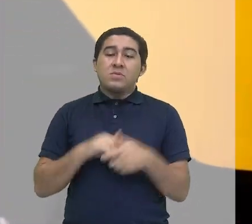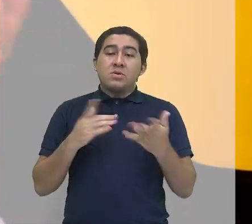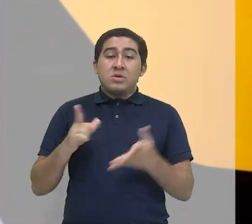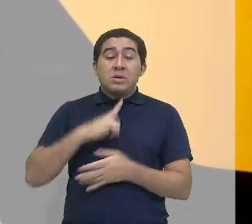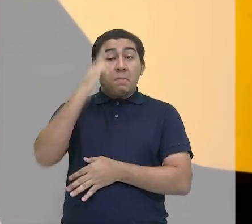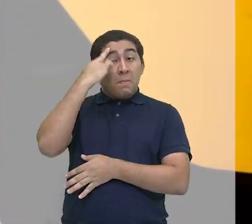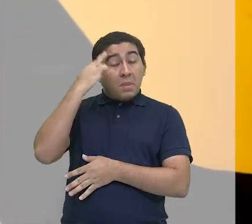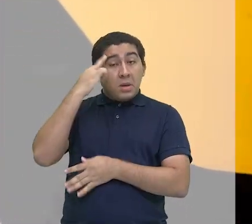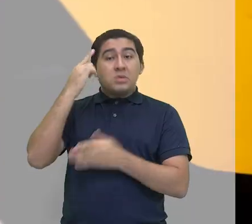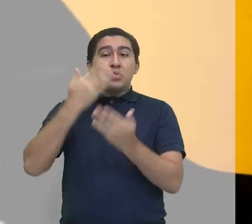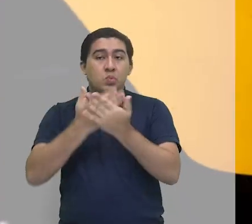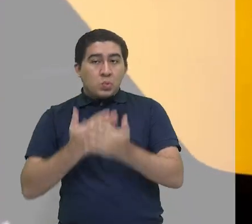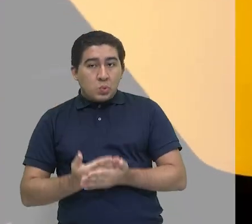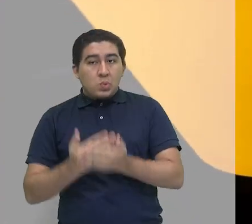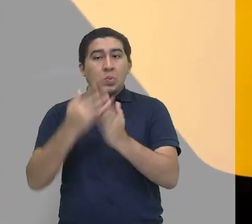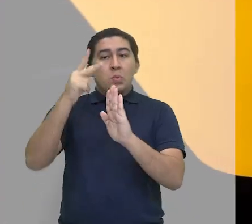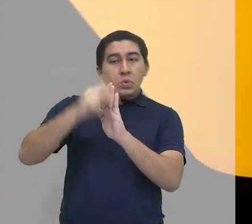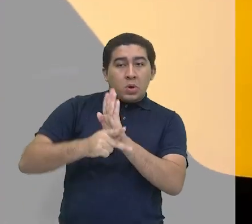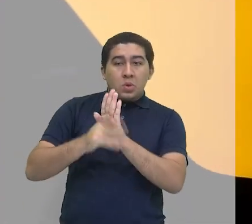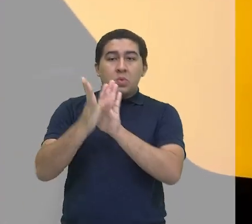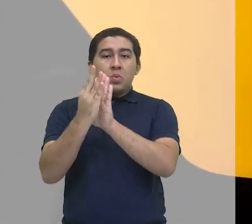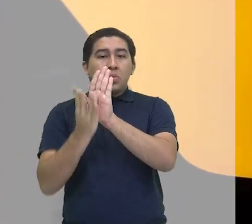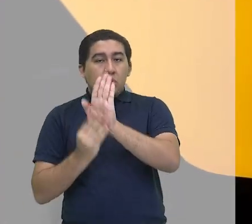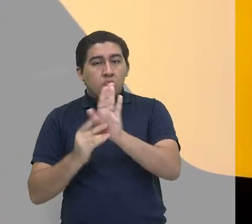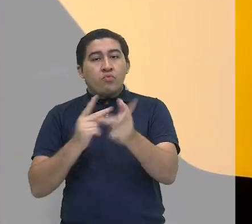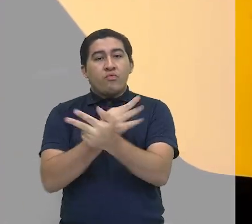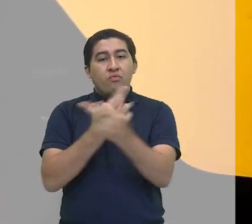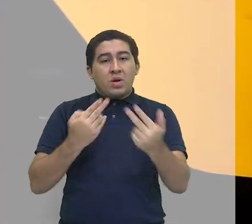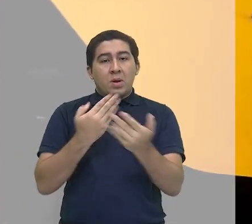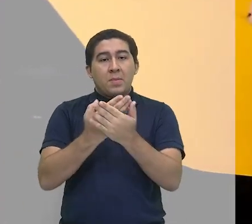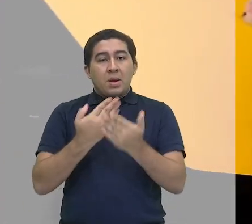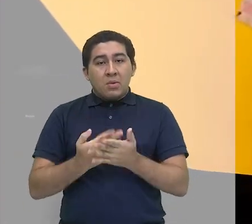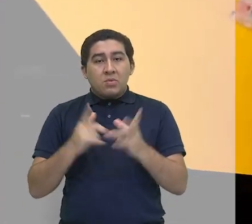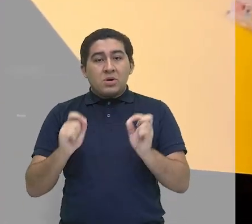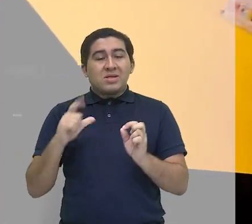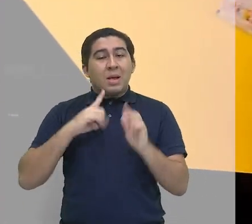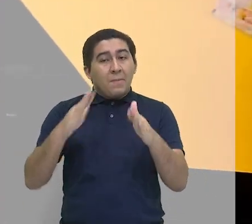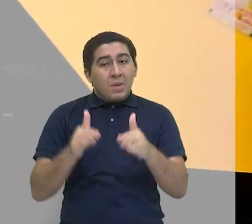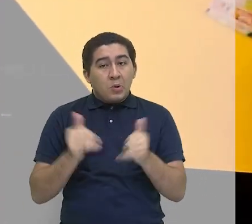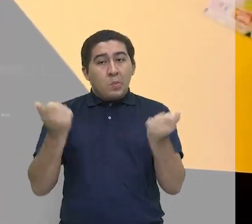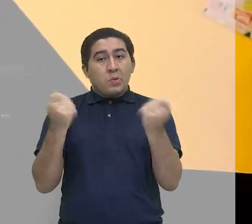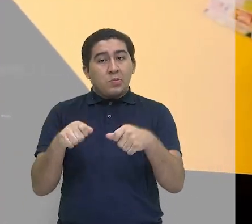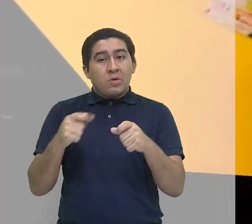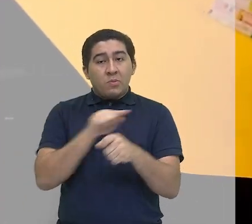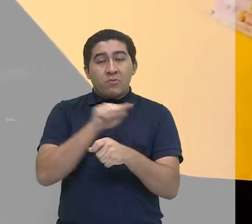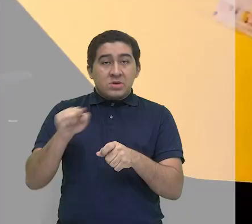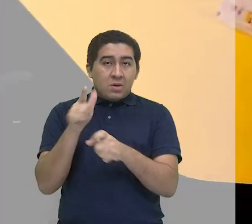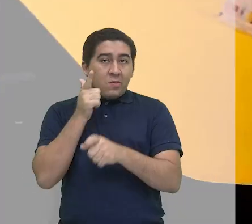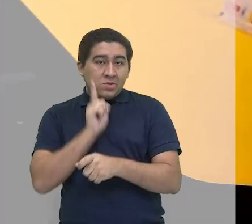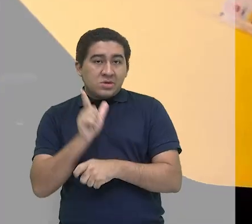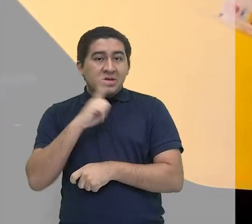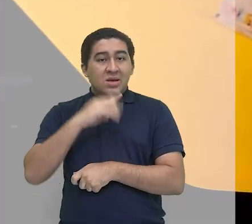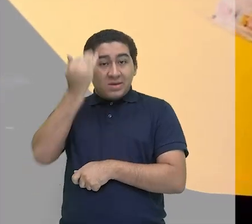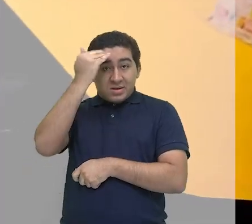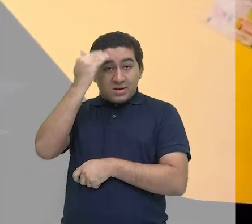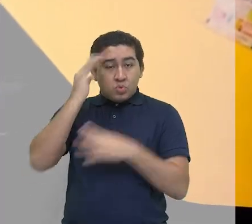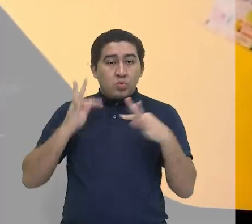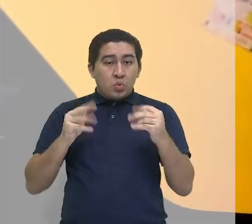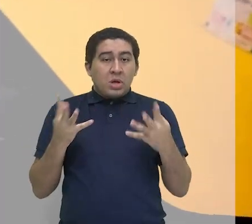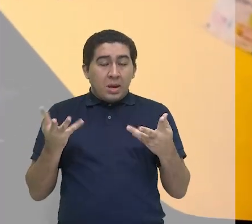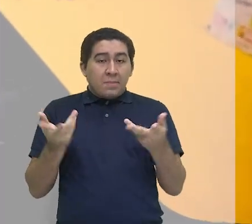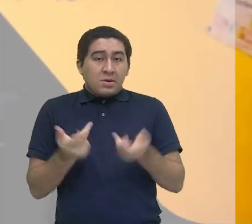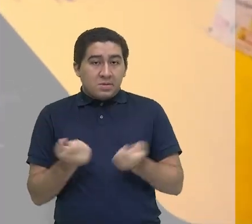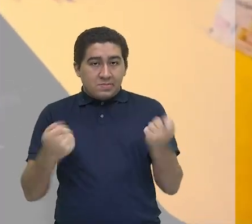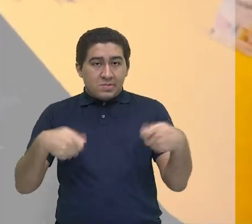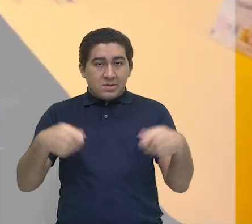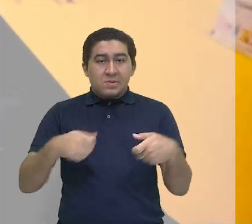são estudados os conteúdos, para que a aula chegue da melhor forma possível para vocês e desenvolva todas as habilidades